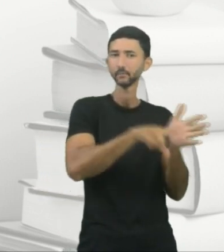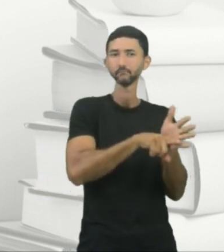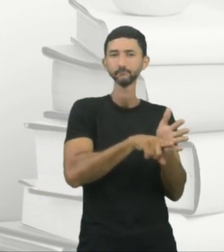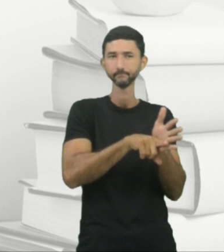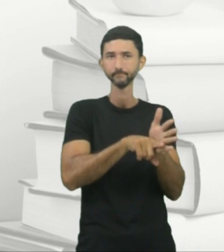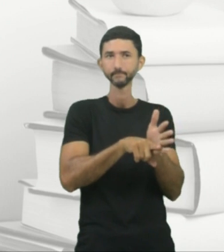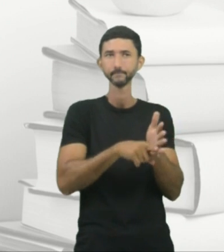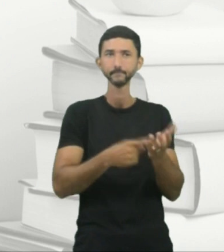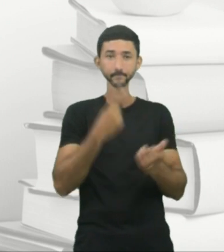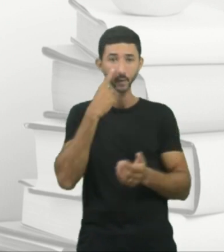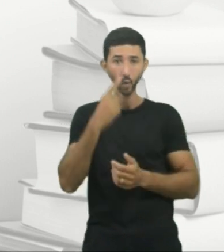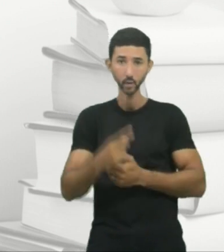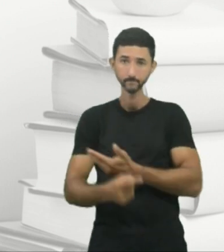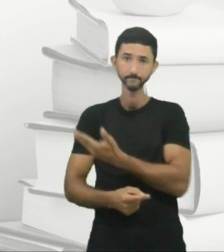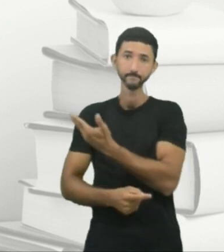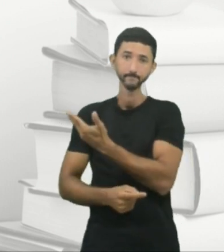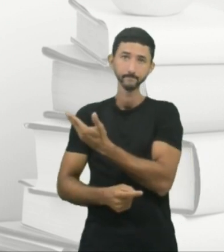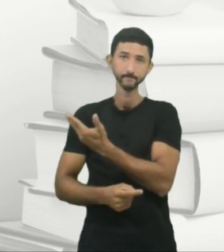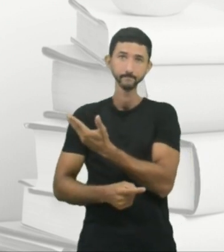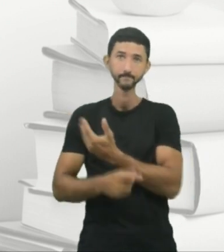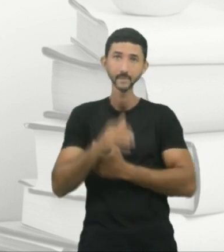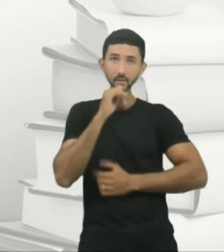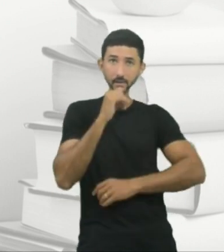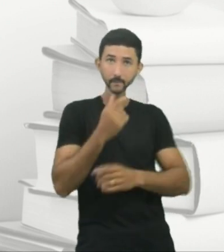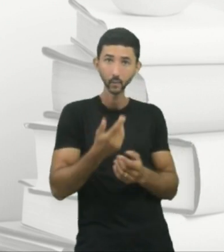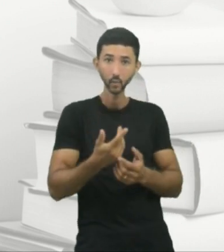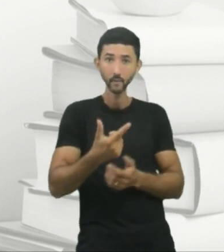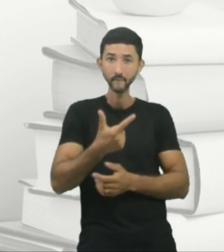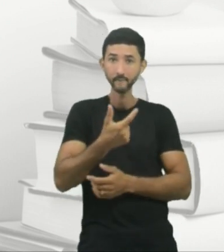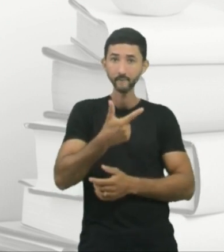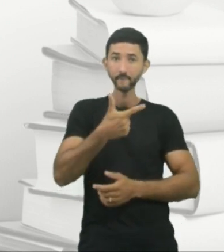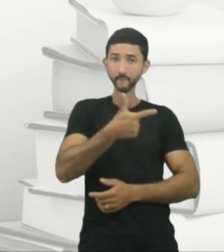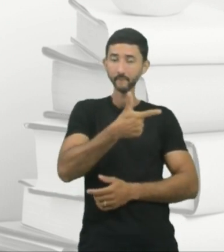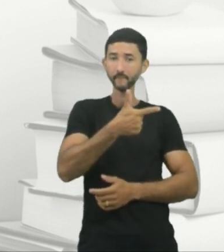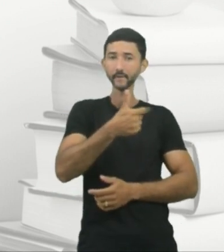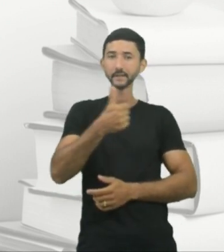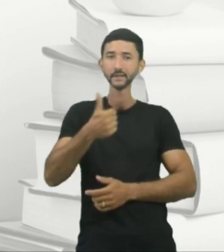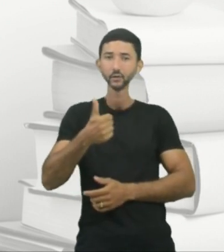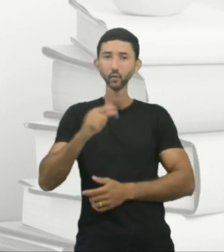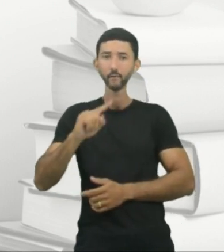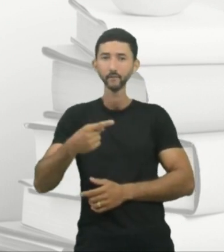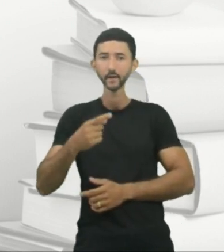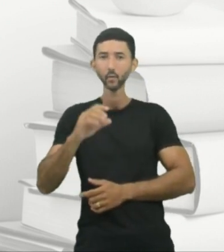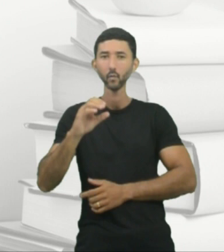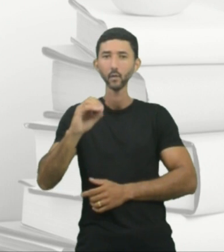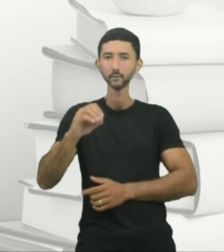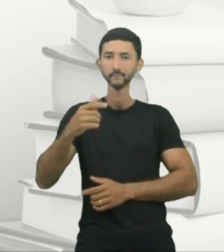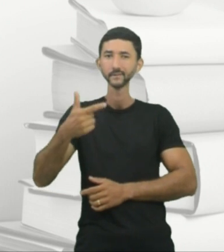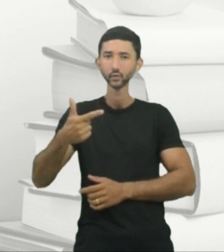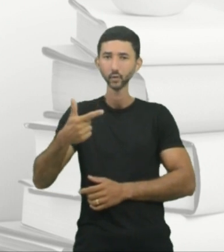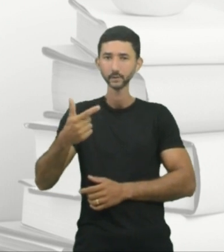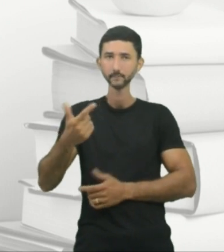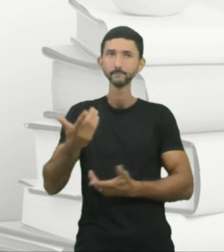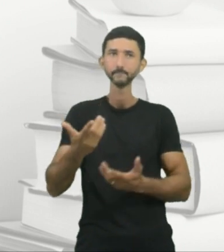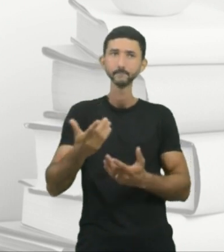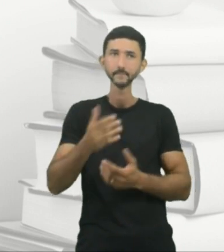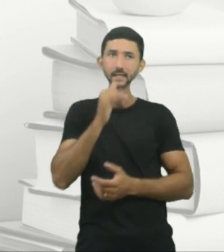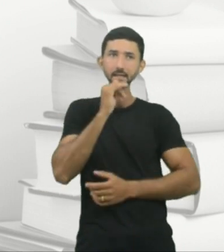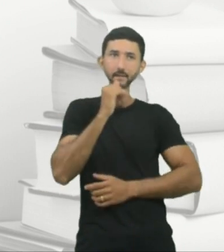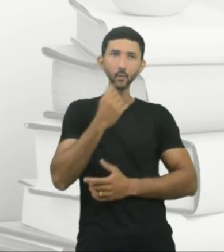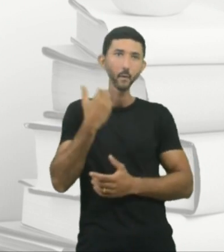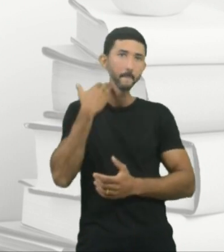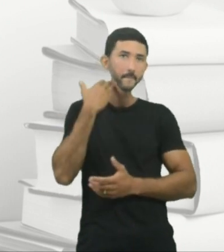comigo. Observe que o saldo da conta aqui, olha, estava em R$ 21,02. Aí a